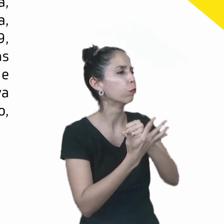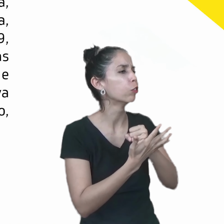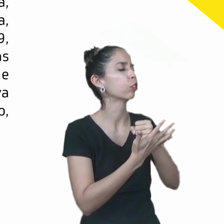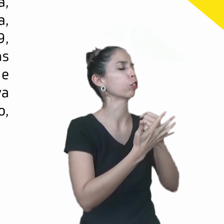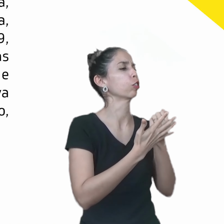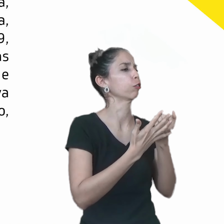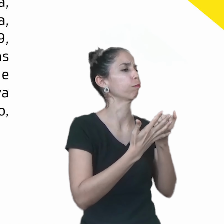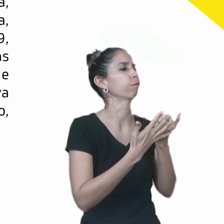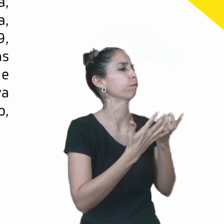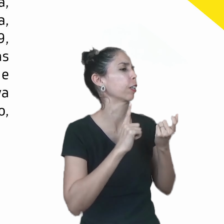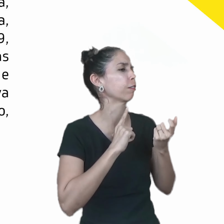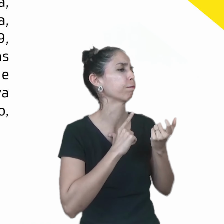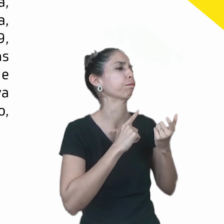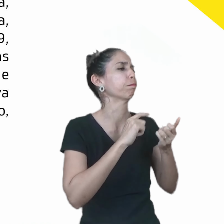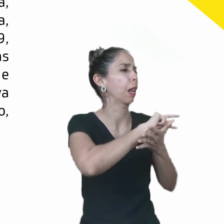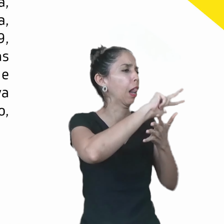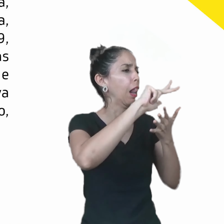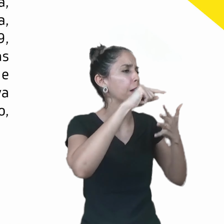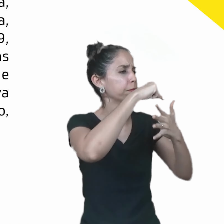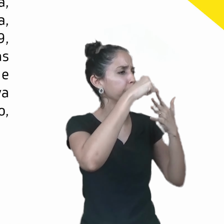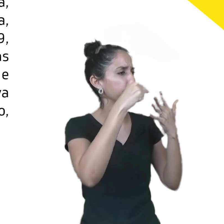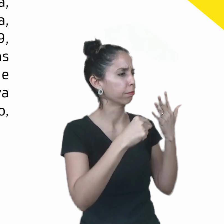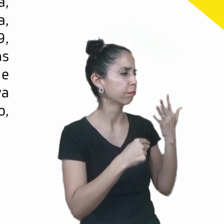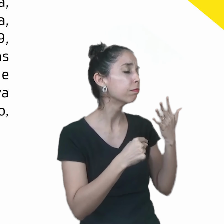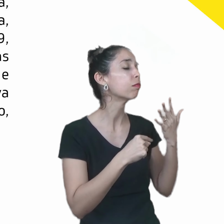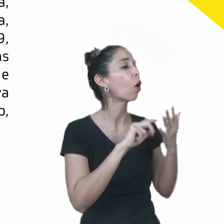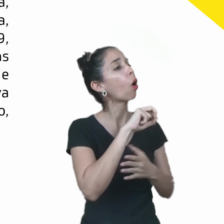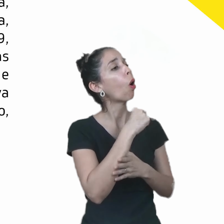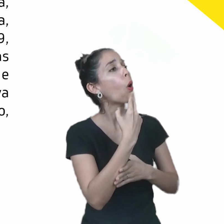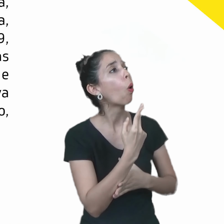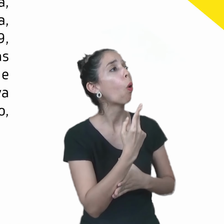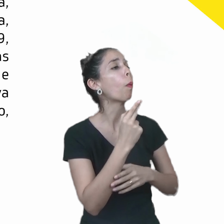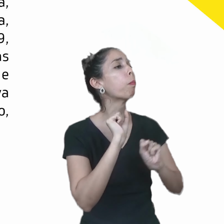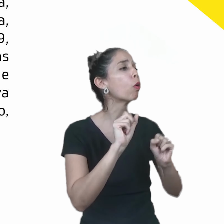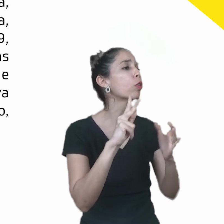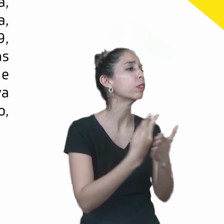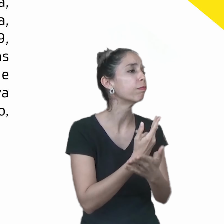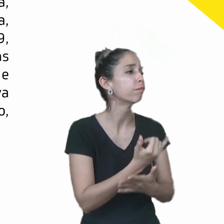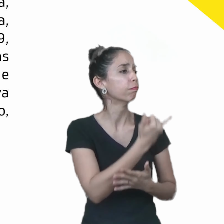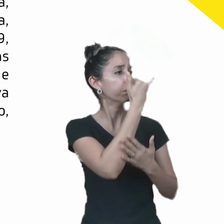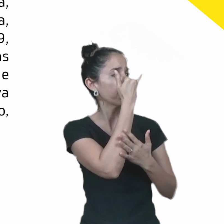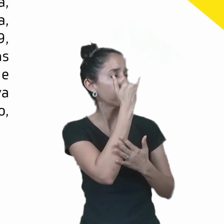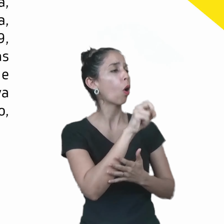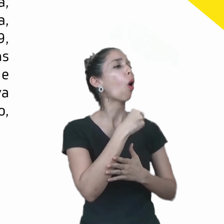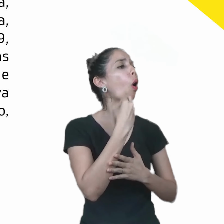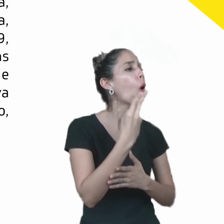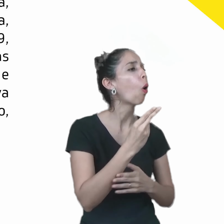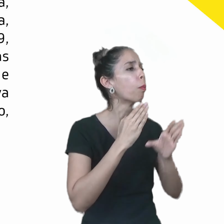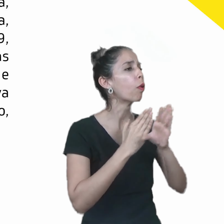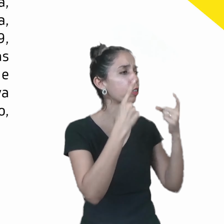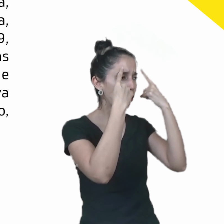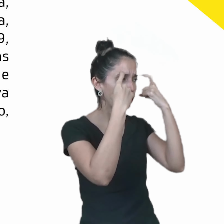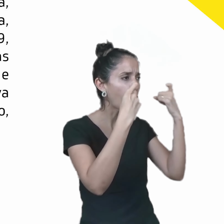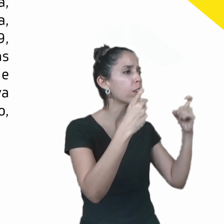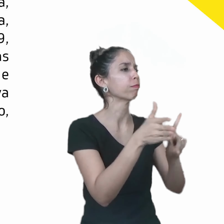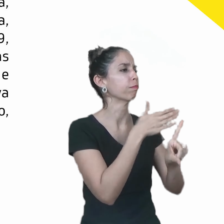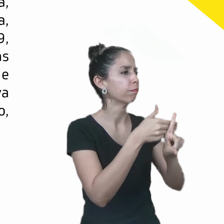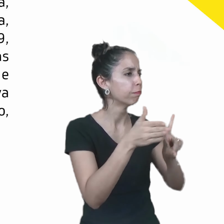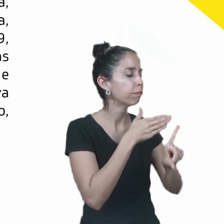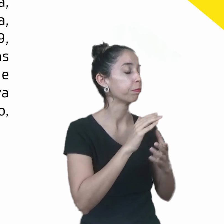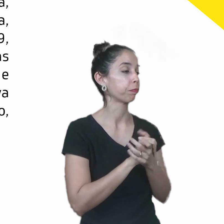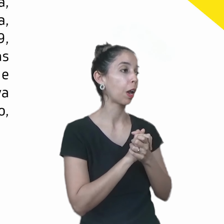meningite, covid-19, traumatismos, intoxicações Outras por acidentes ou até